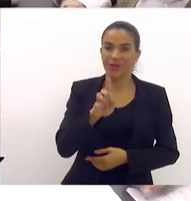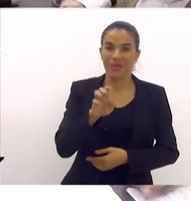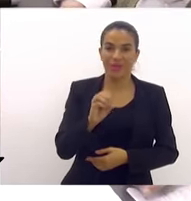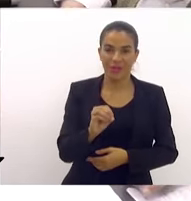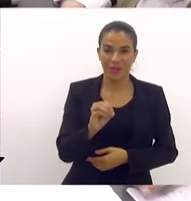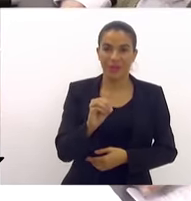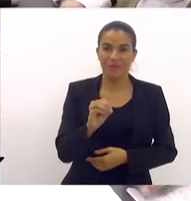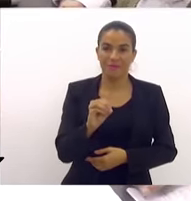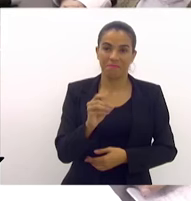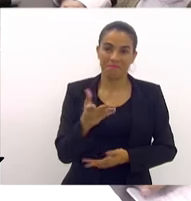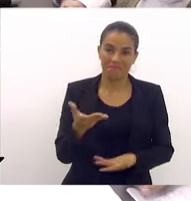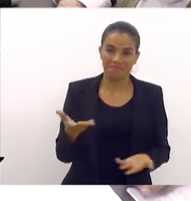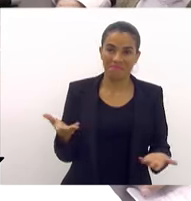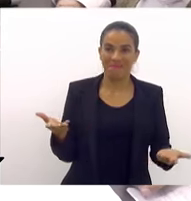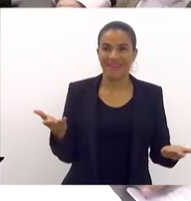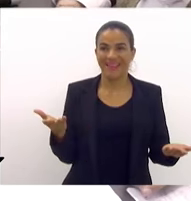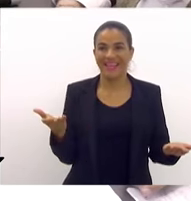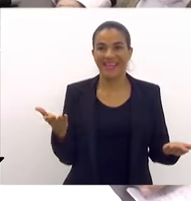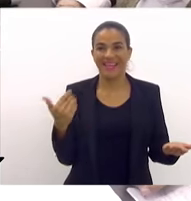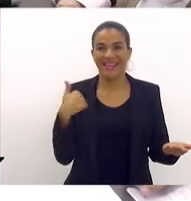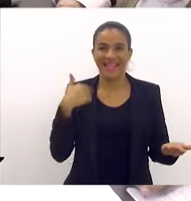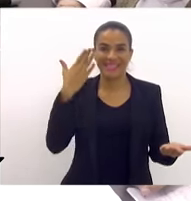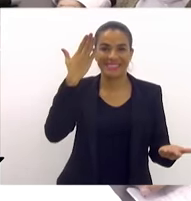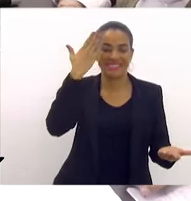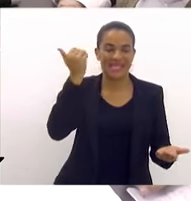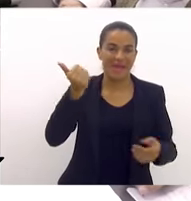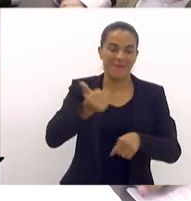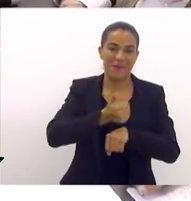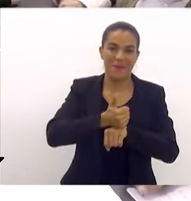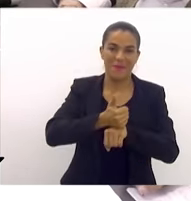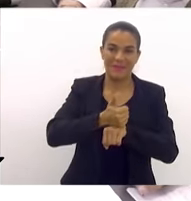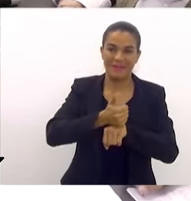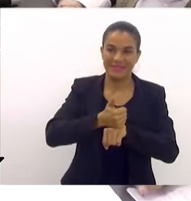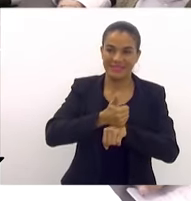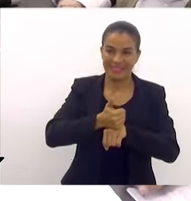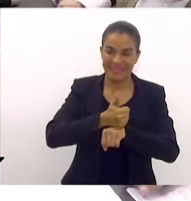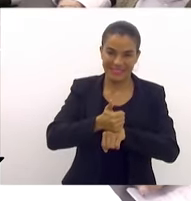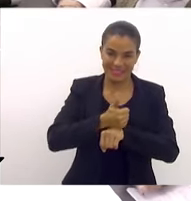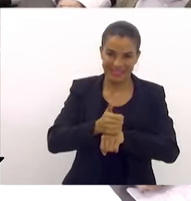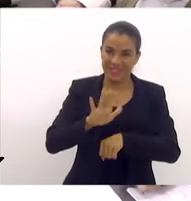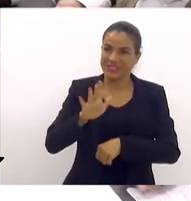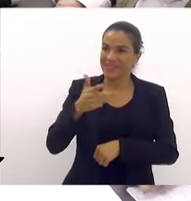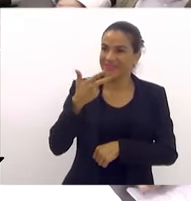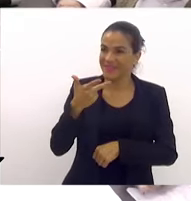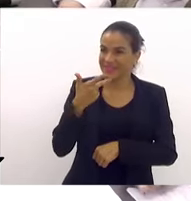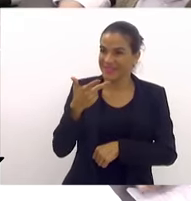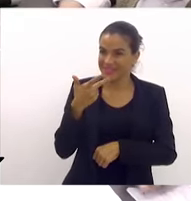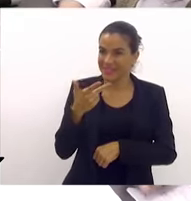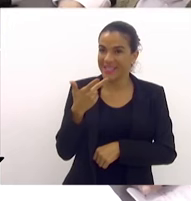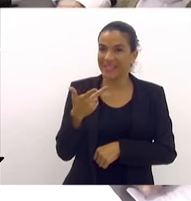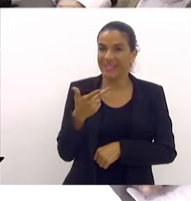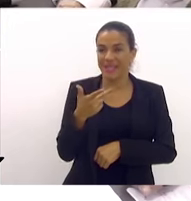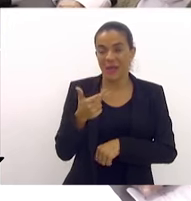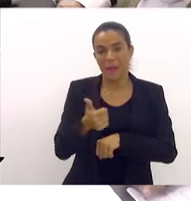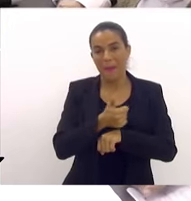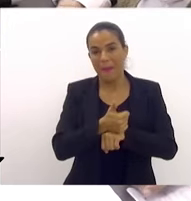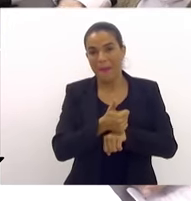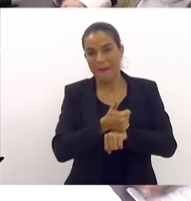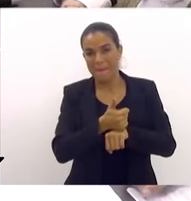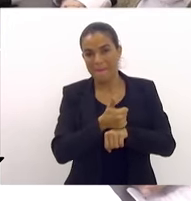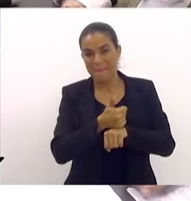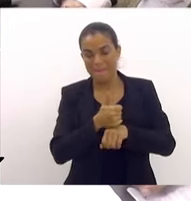uma boa empiria, porque ele é especialista no tema. Não, mas isso eu já disse aqui na preliminar. No olho, ele vai dizer... É uma empiria embasada, né?